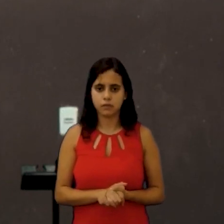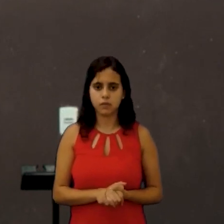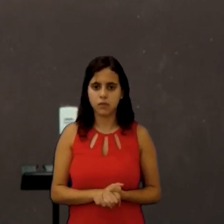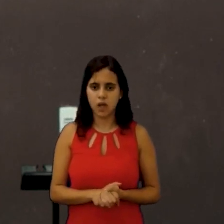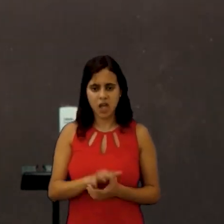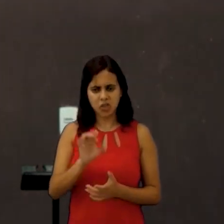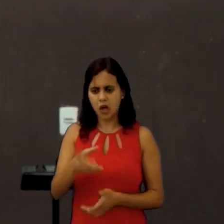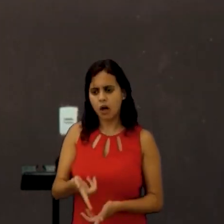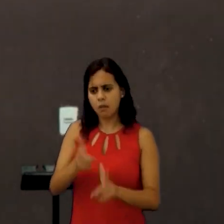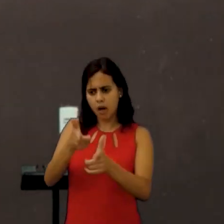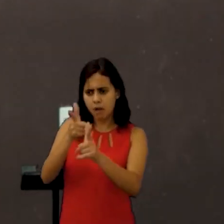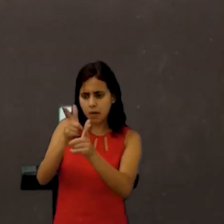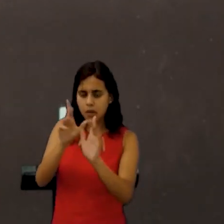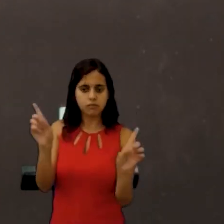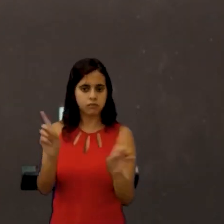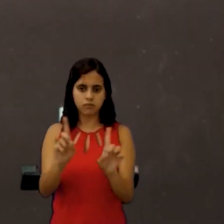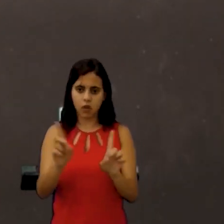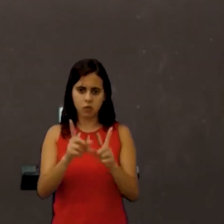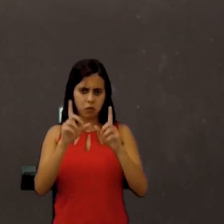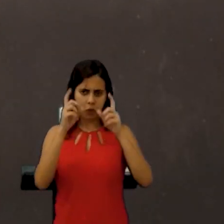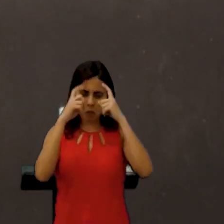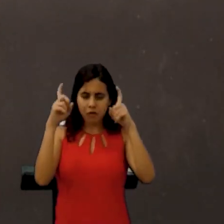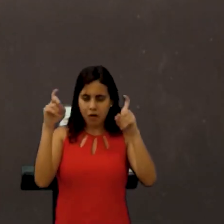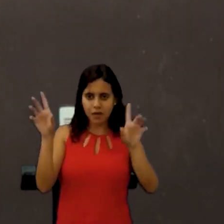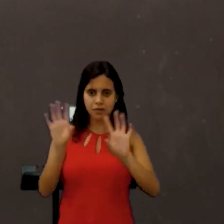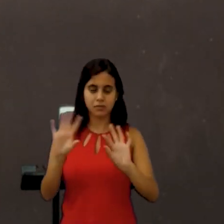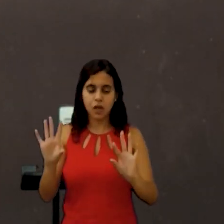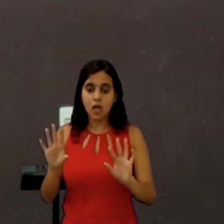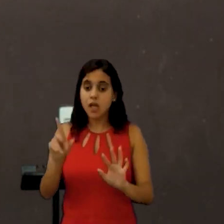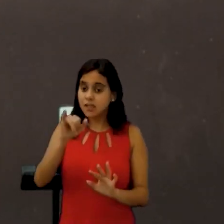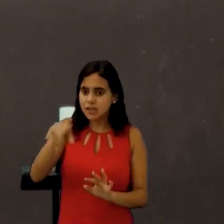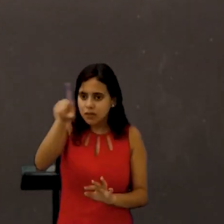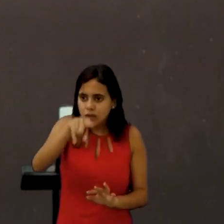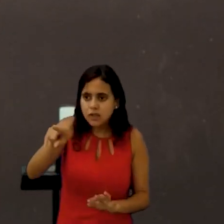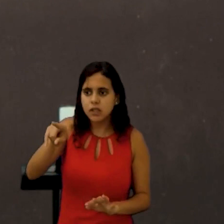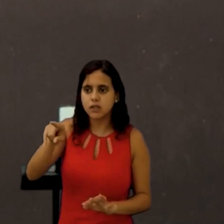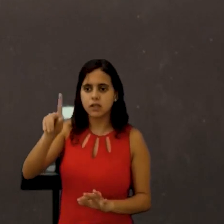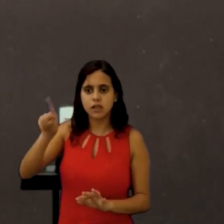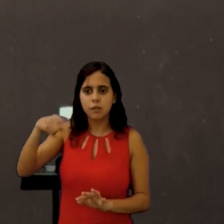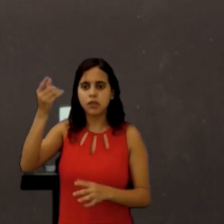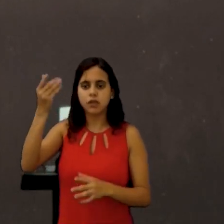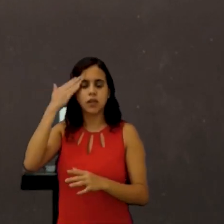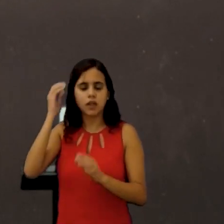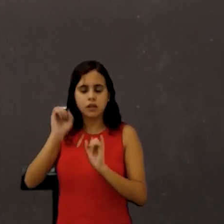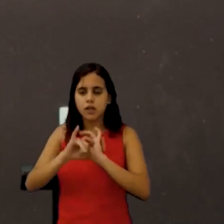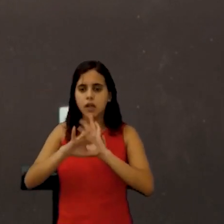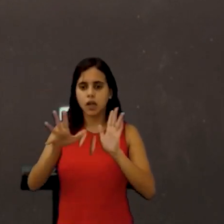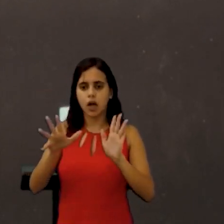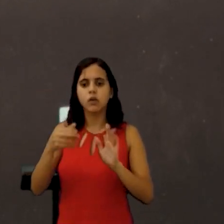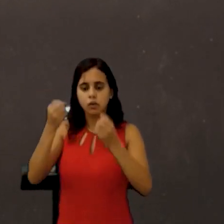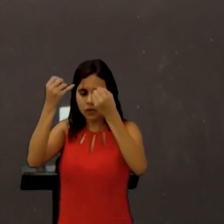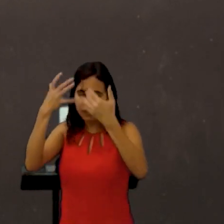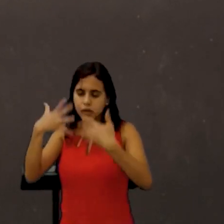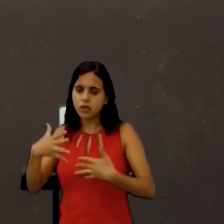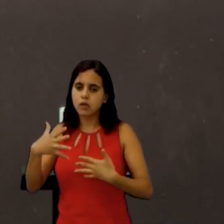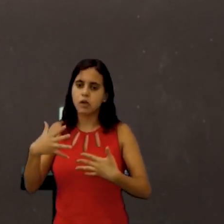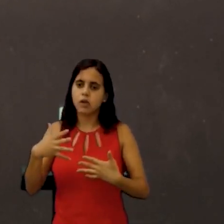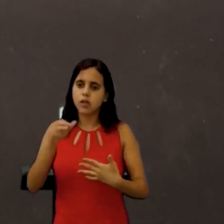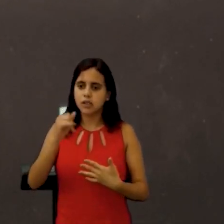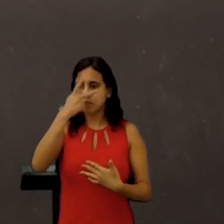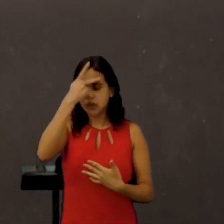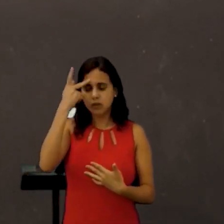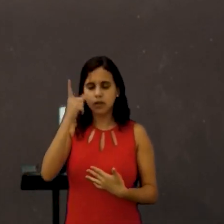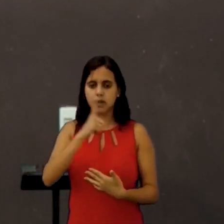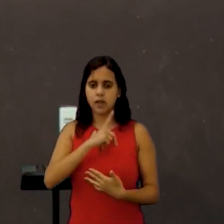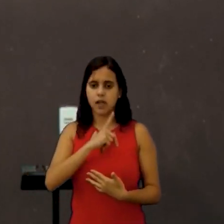por violência. Existe uma diferença. Se você quiser depois entender um pouquinho mais, eu posso conversar com você e explicar a diferença. Quem é da área de segurança